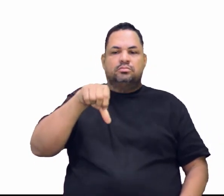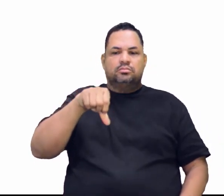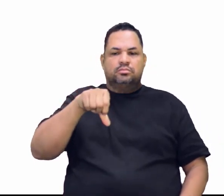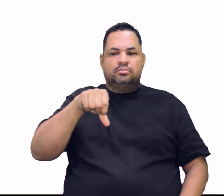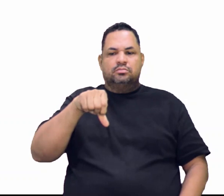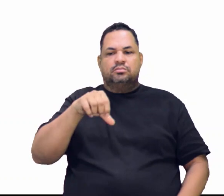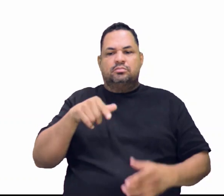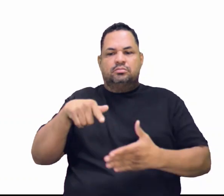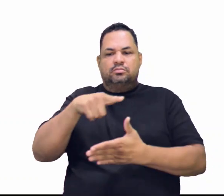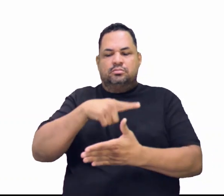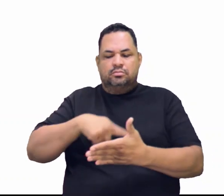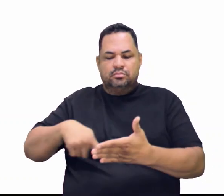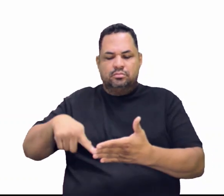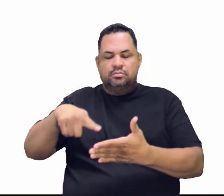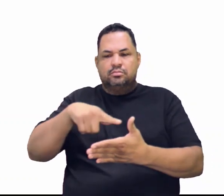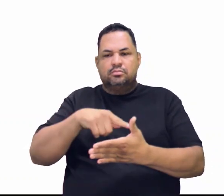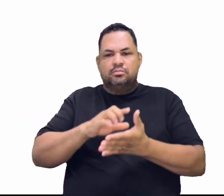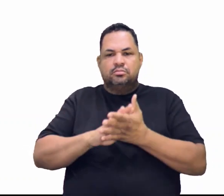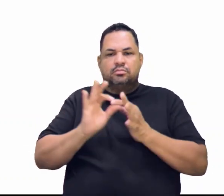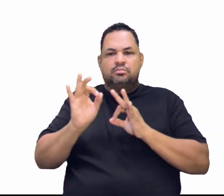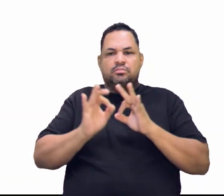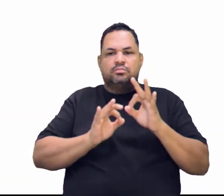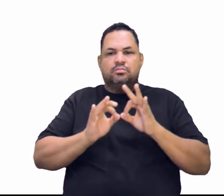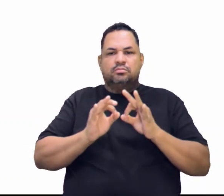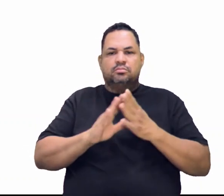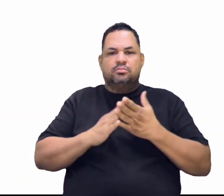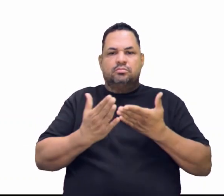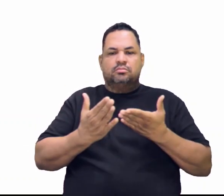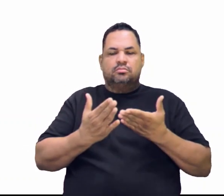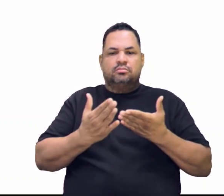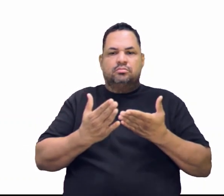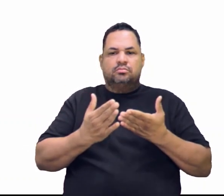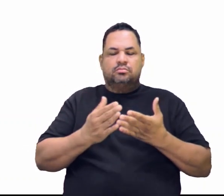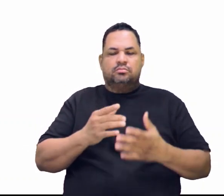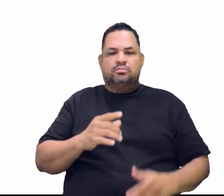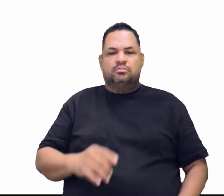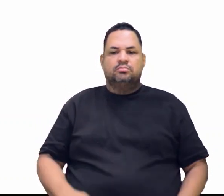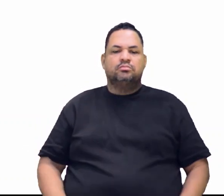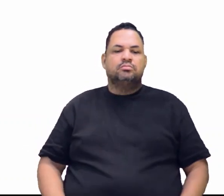9 quilombos que já foram oficializados.